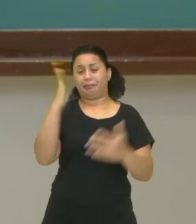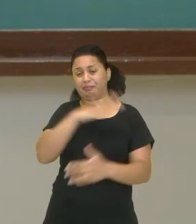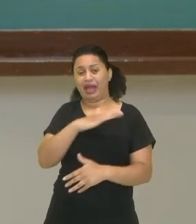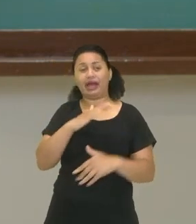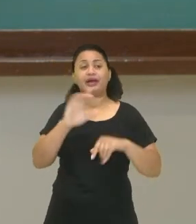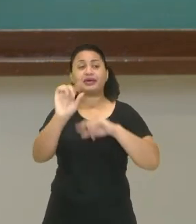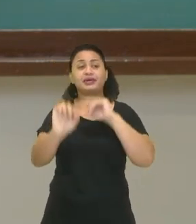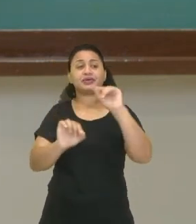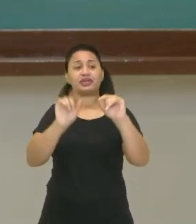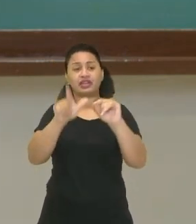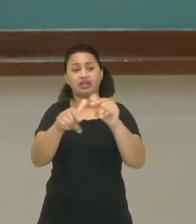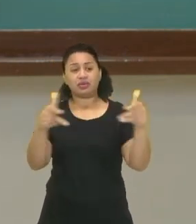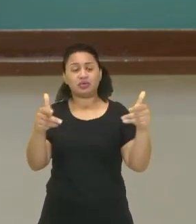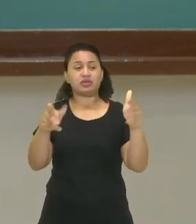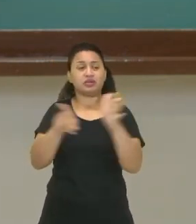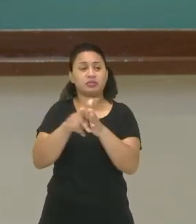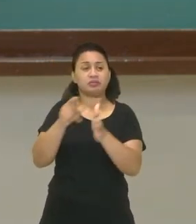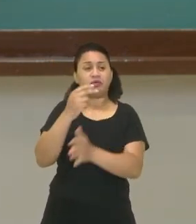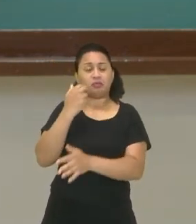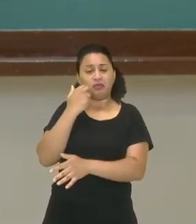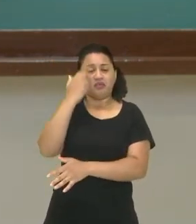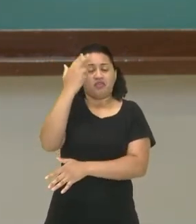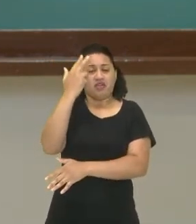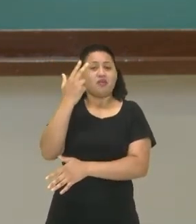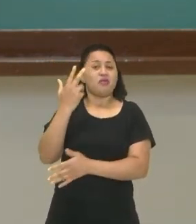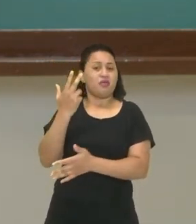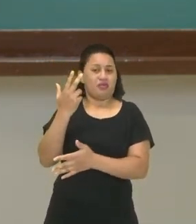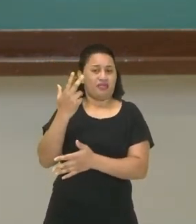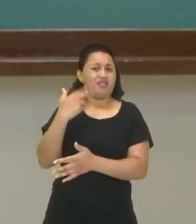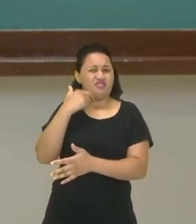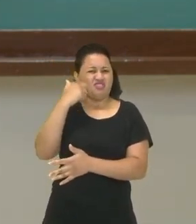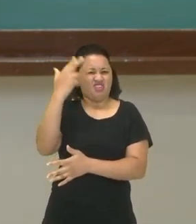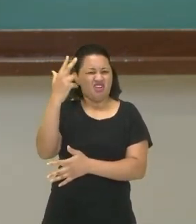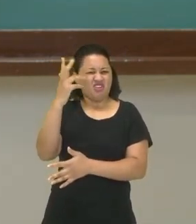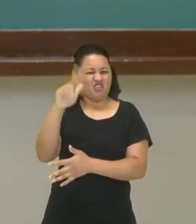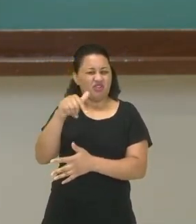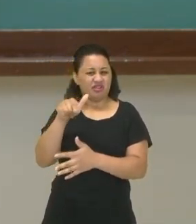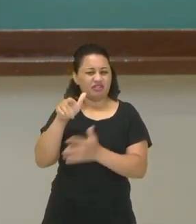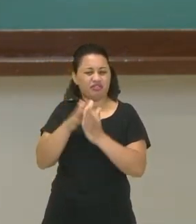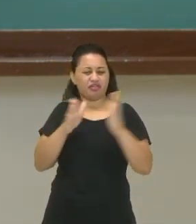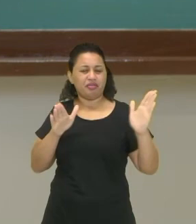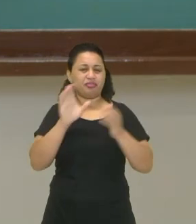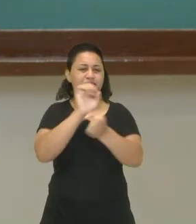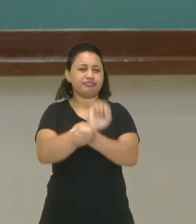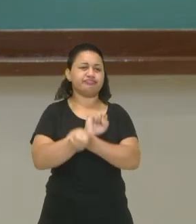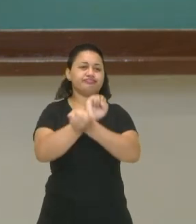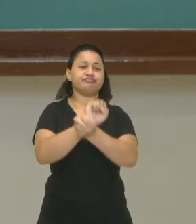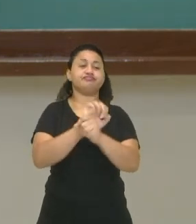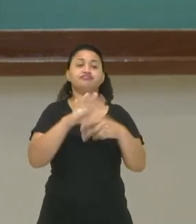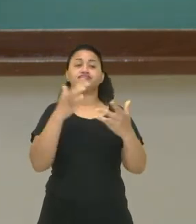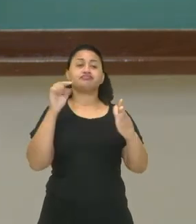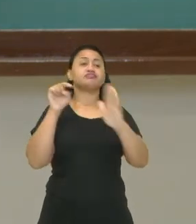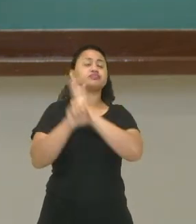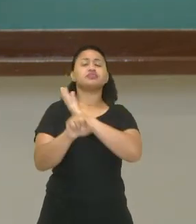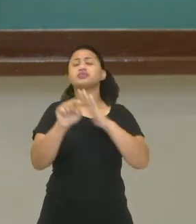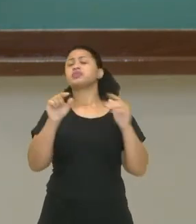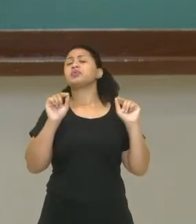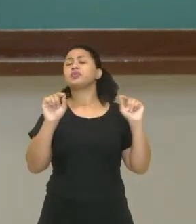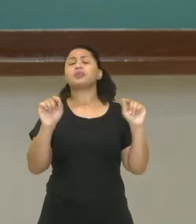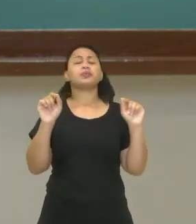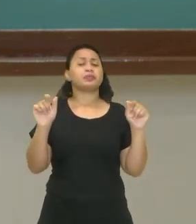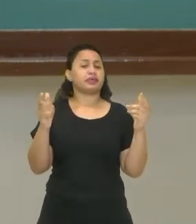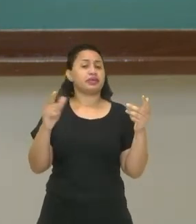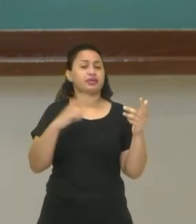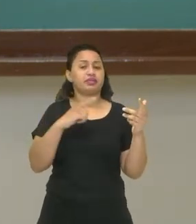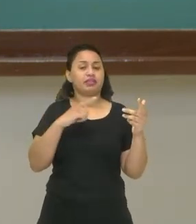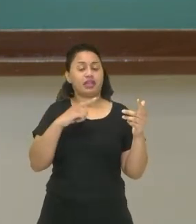é algo vergonhoso que foi a escravidão. E ele aprofunda essa indignação presente